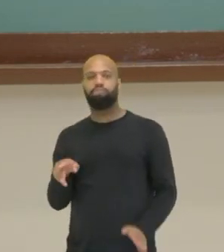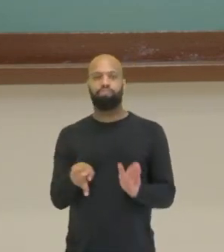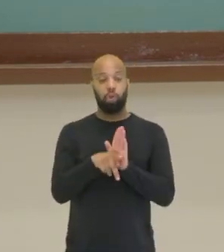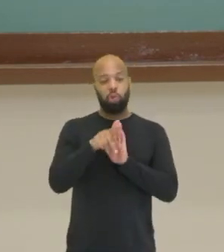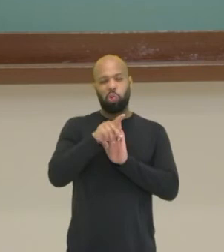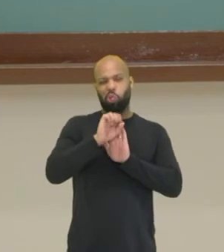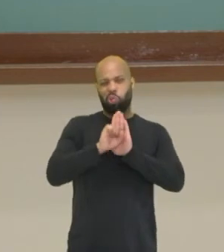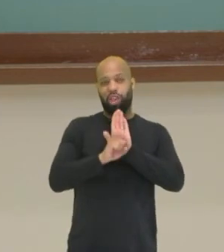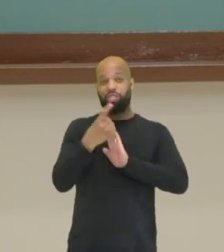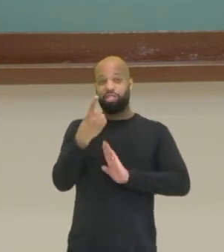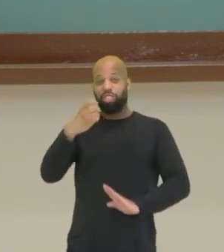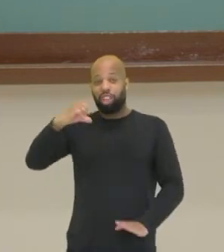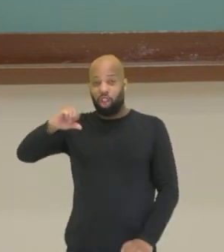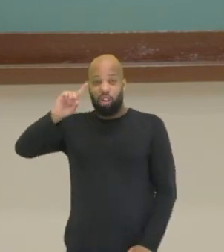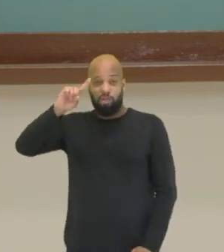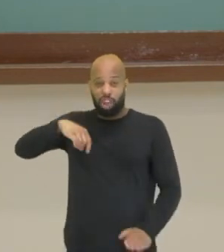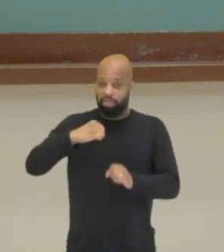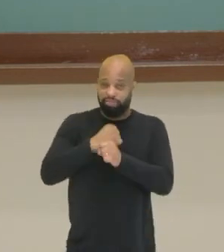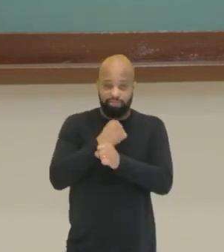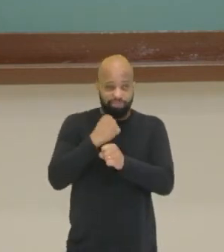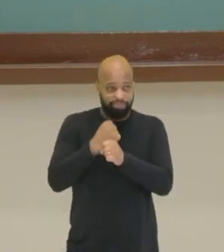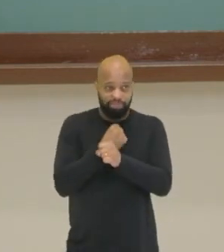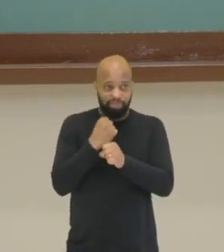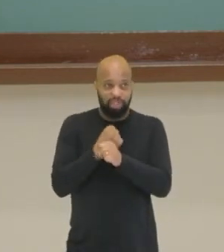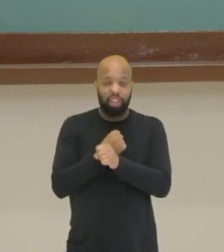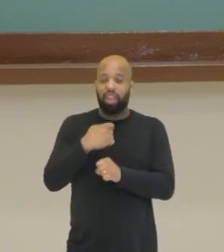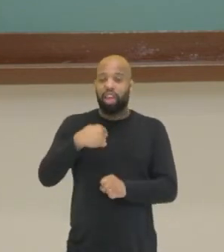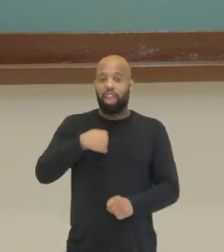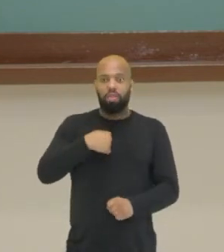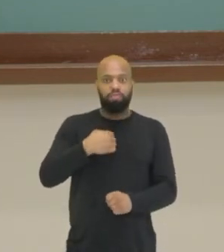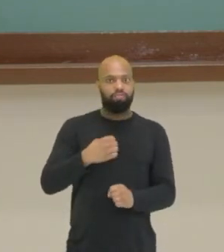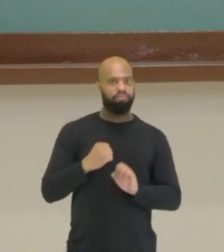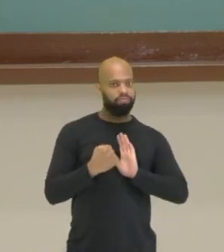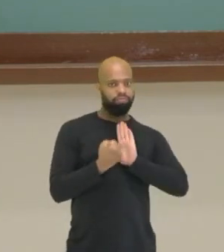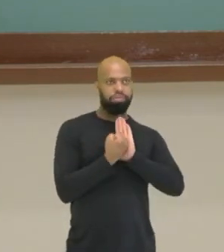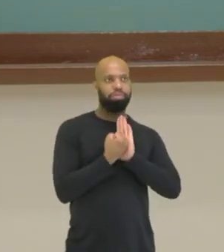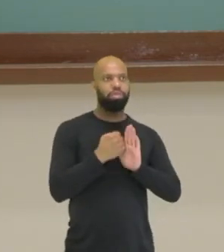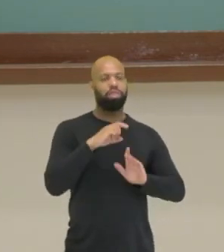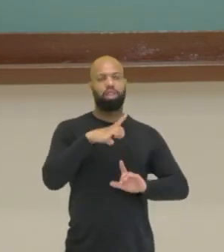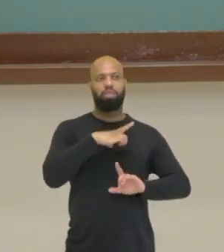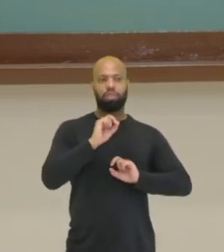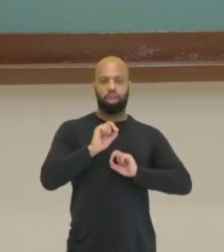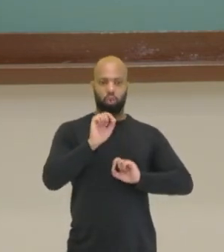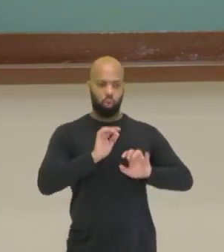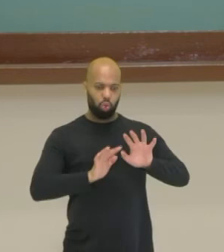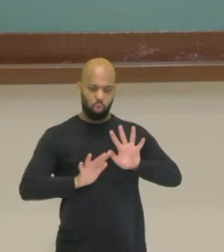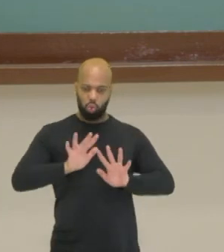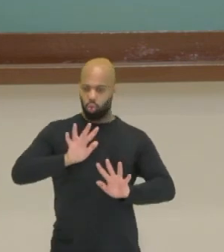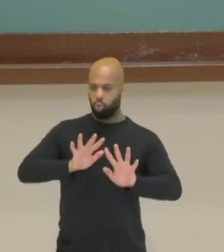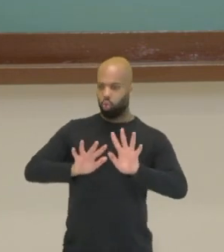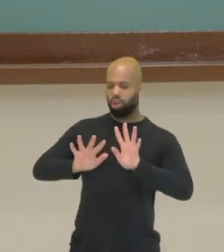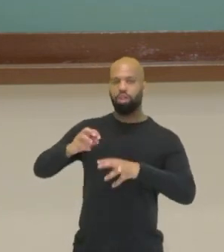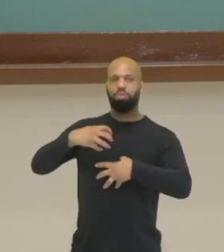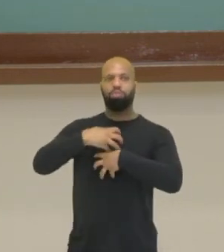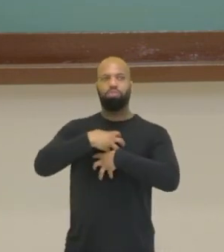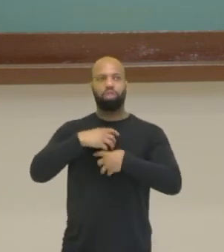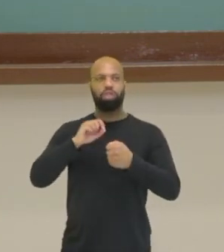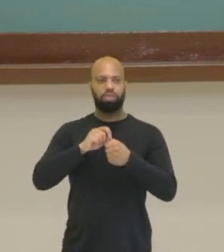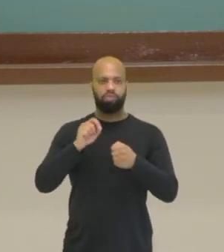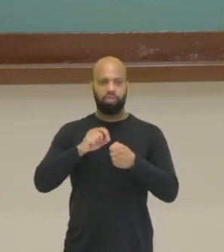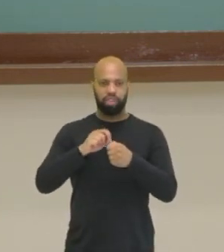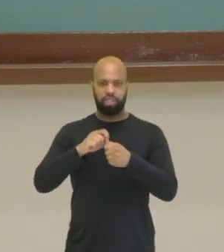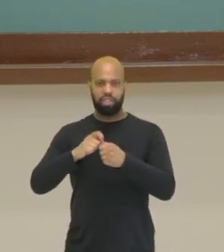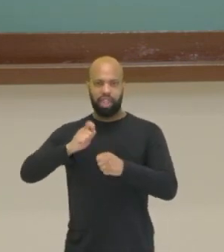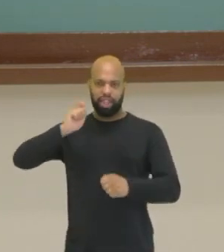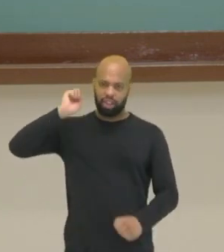Atílio Rocco, e isso me marcou muito, né, que eles tiveram que ter tudo um cuidado, inclusive para onde que faziam esse acesso do